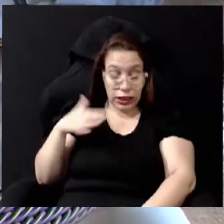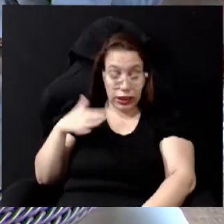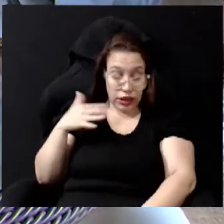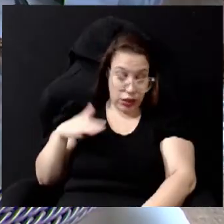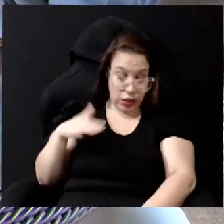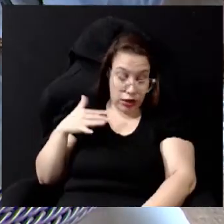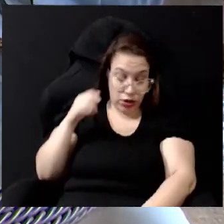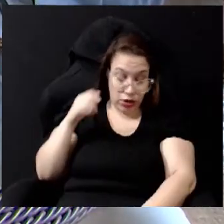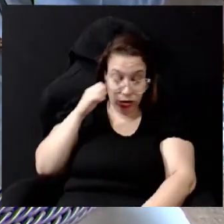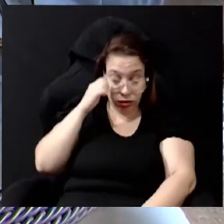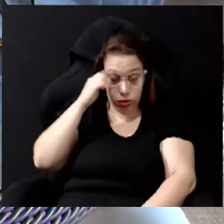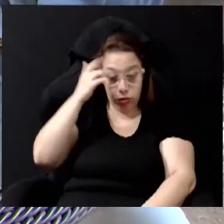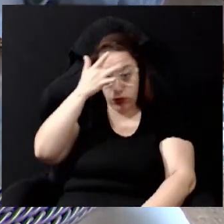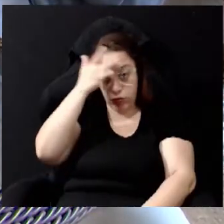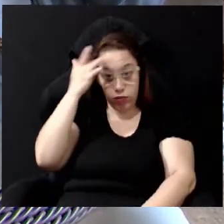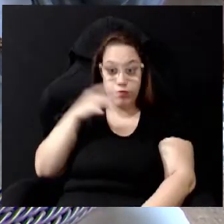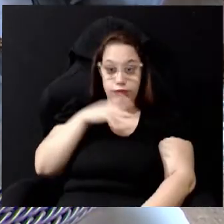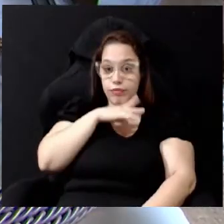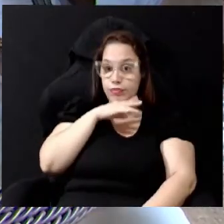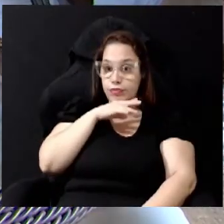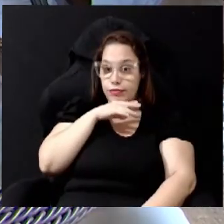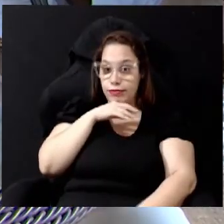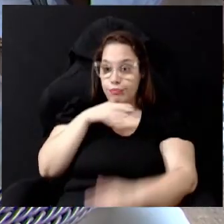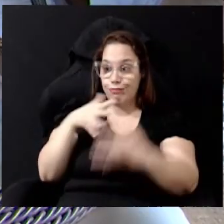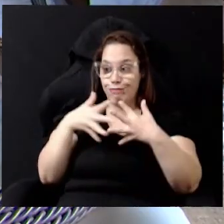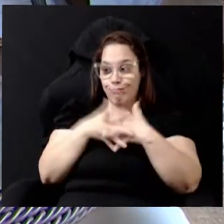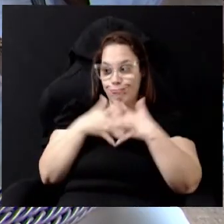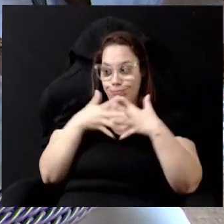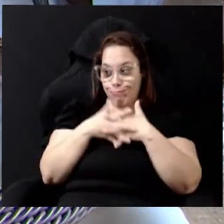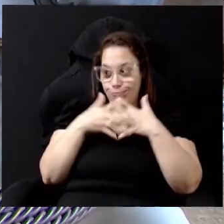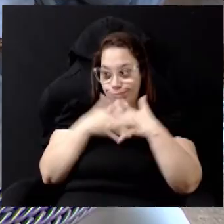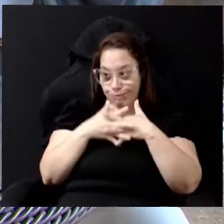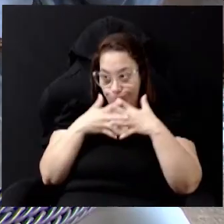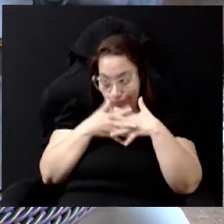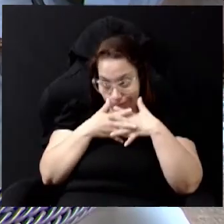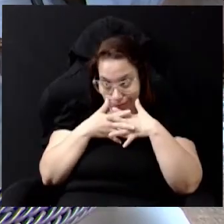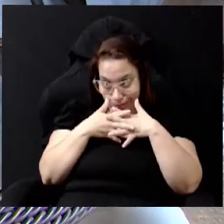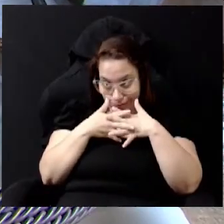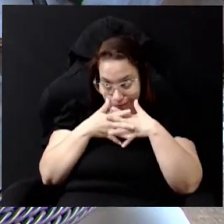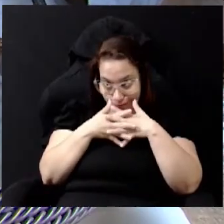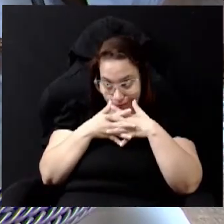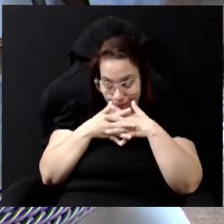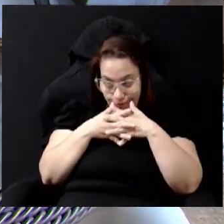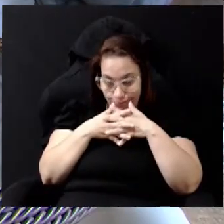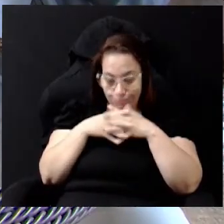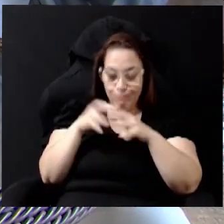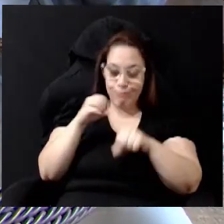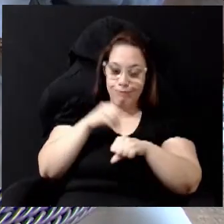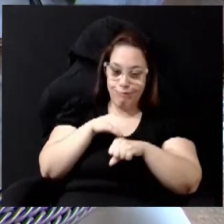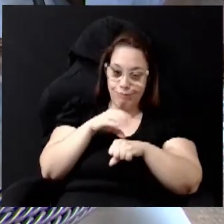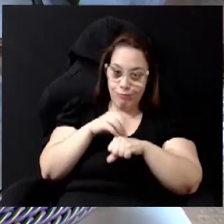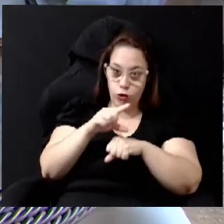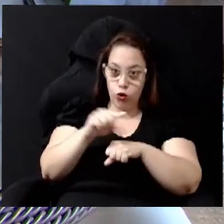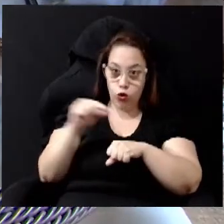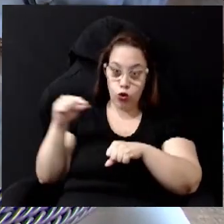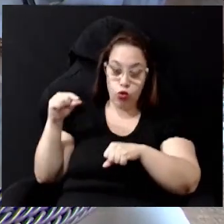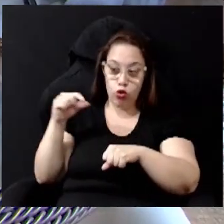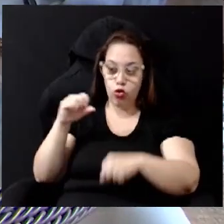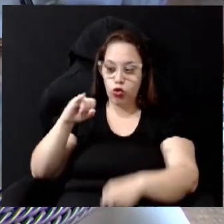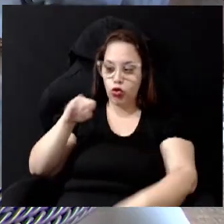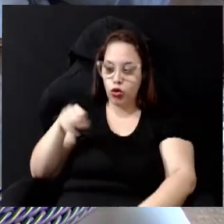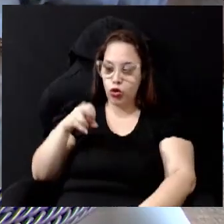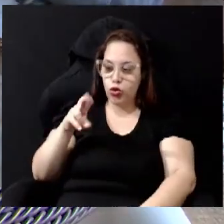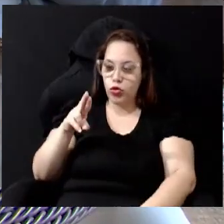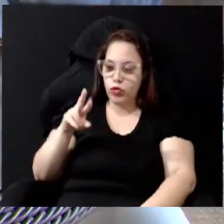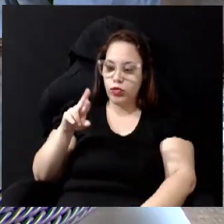ruim entrar nessa ciranda financeira. Então, esse é o recado que eu sempre deixo para as pessoas. Fujam de juros. Planejem as suas finanças